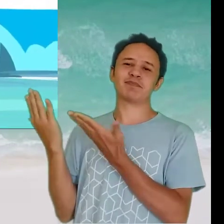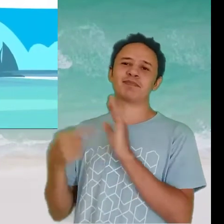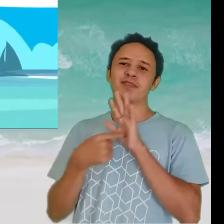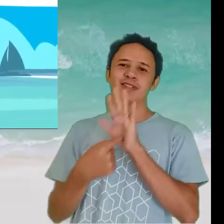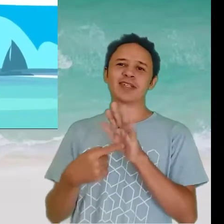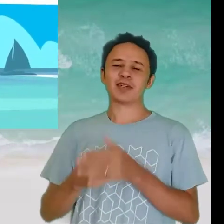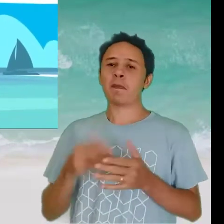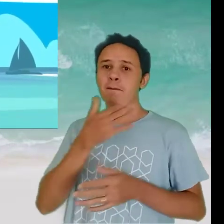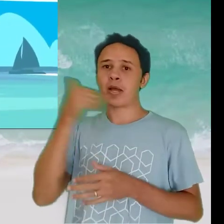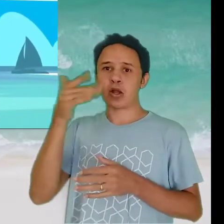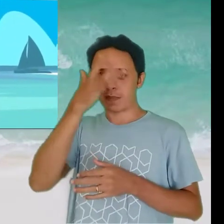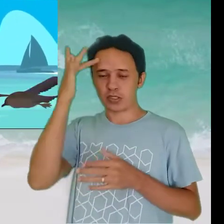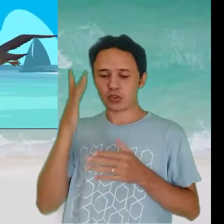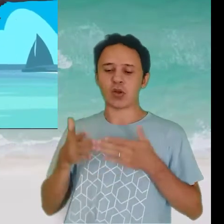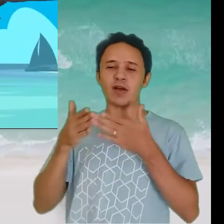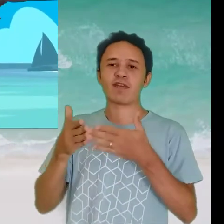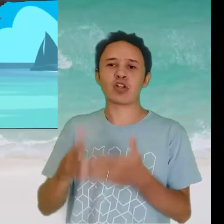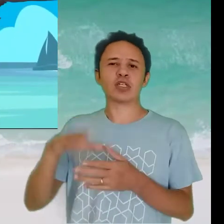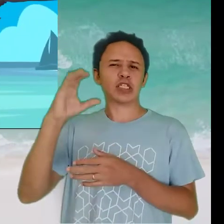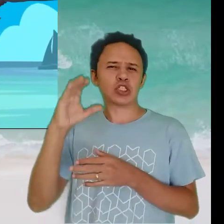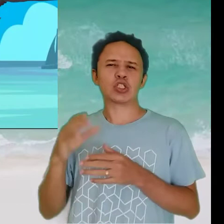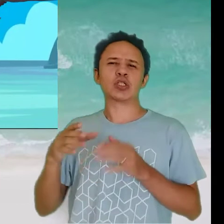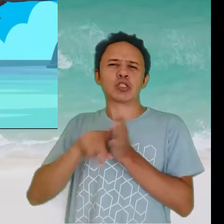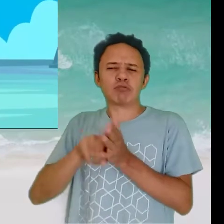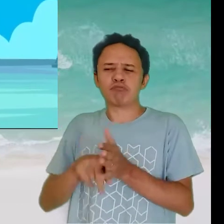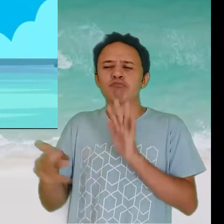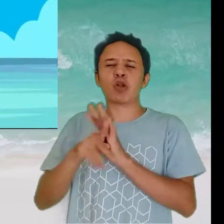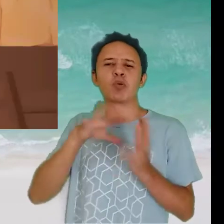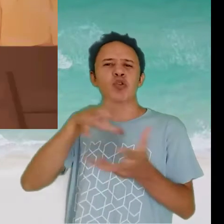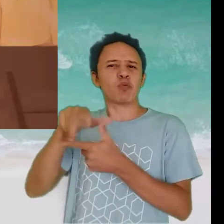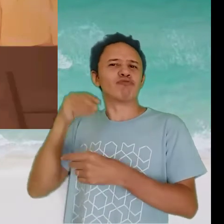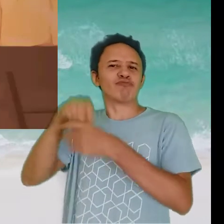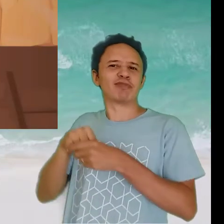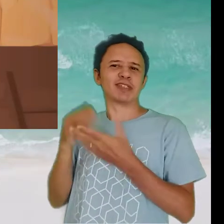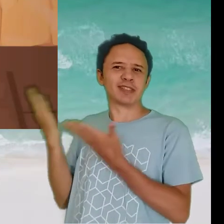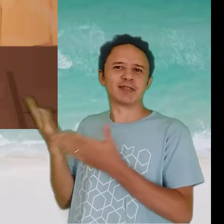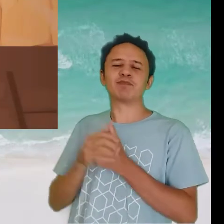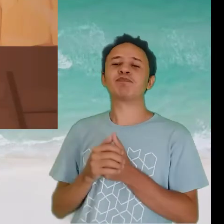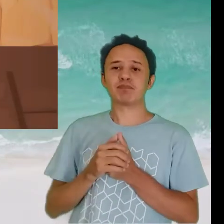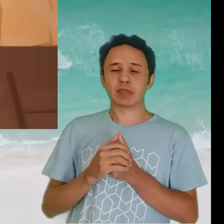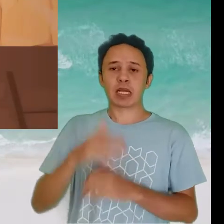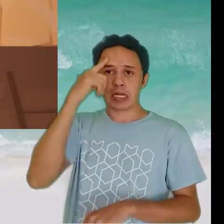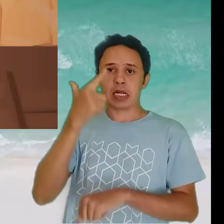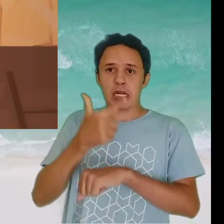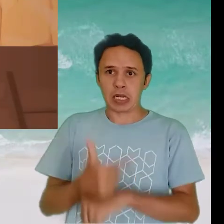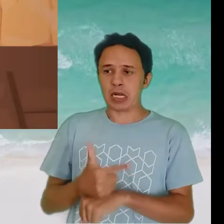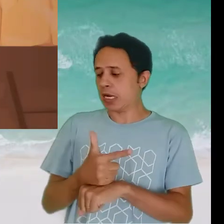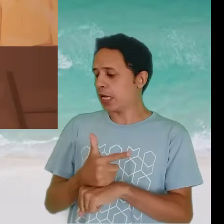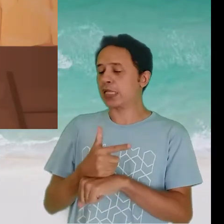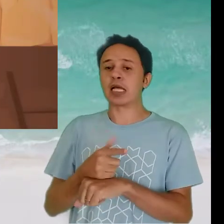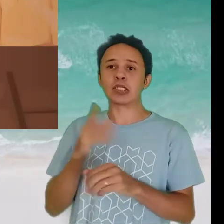ela. Os melhores navegadores e cientistas do mundo estudam aqui. Com a liderança de Dom Henrique,